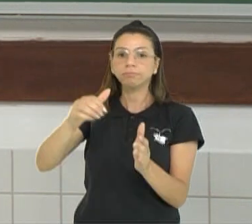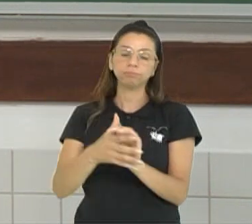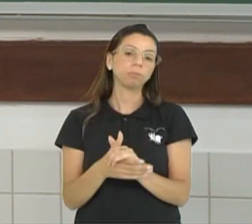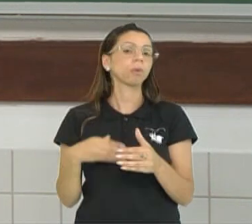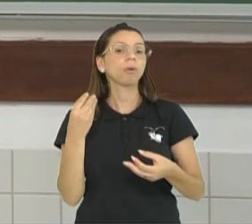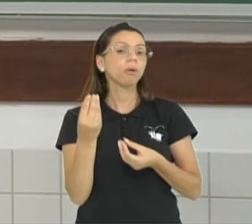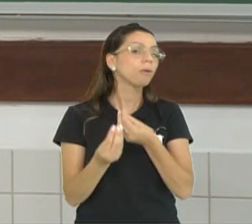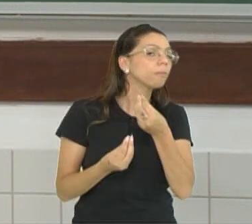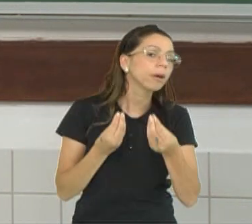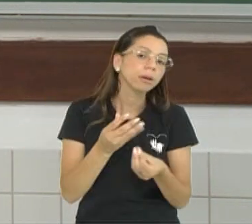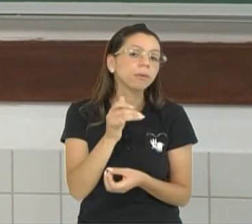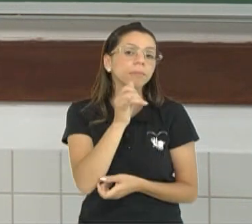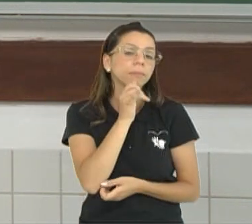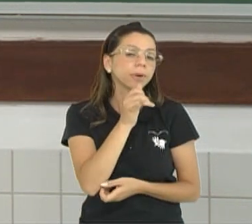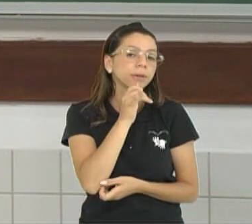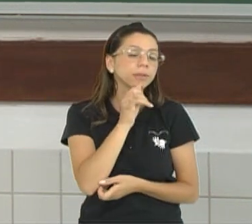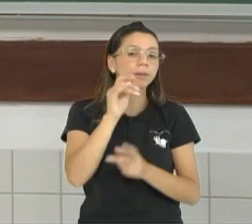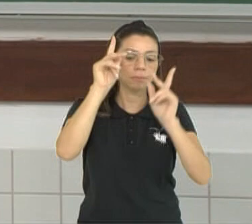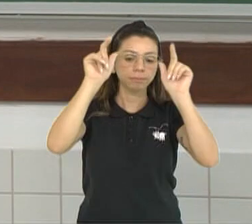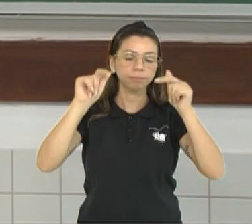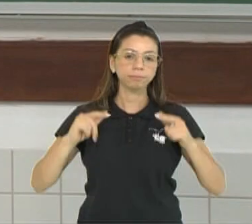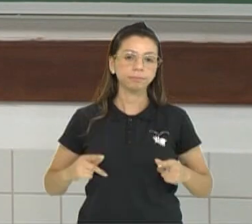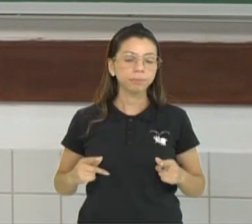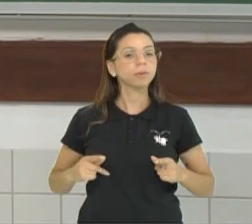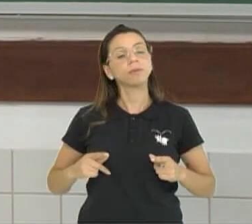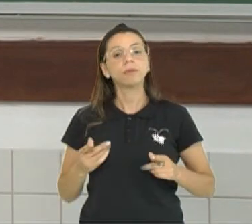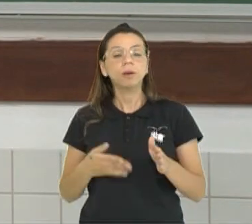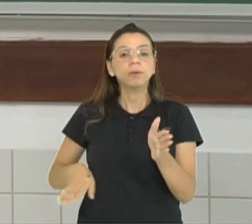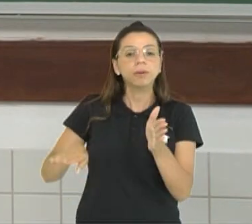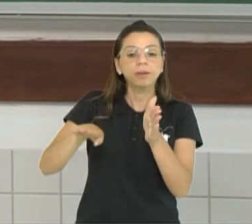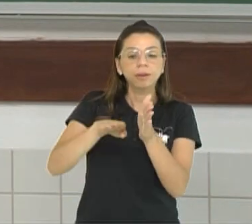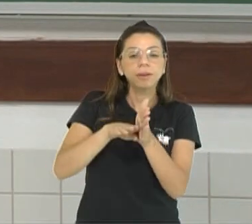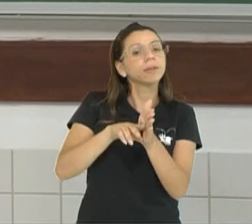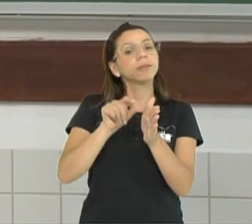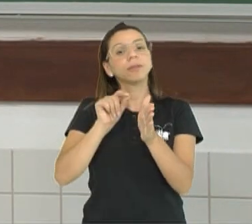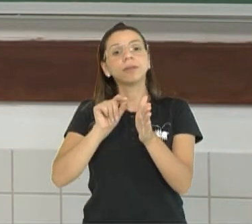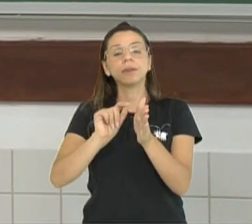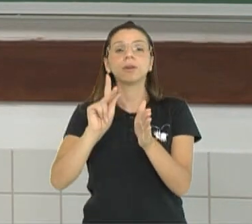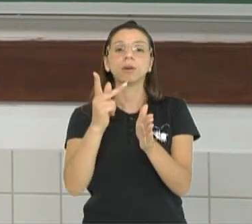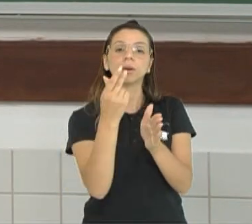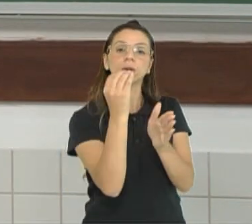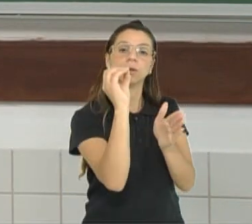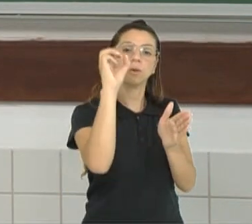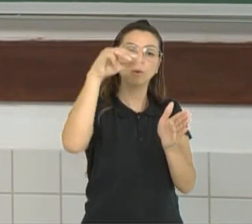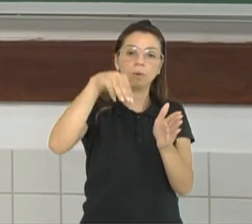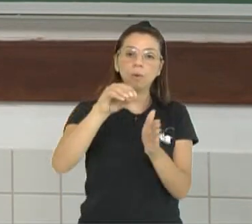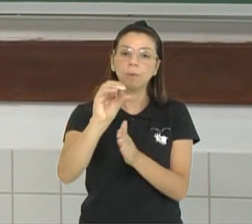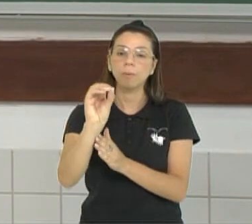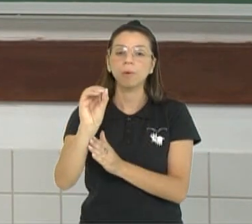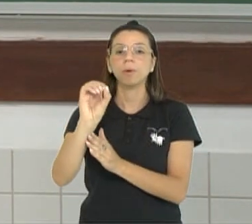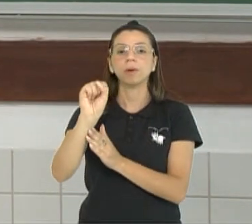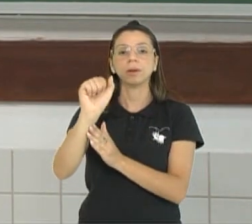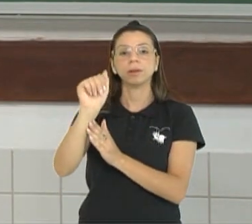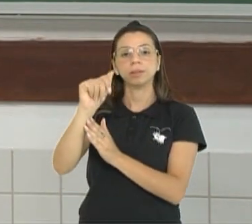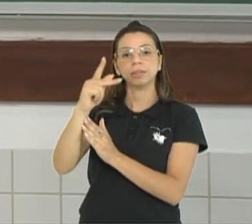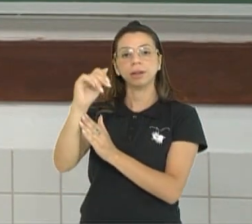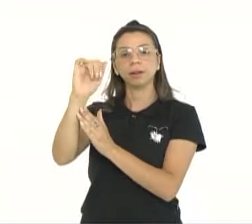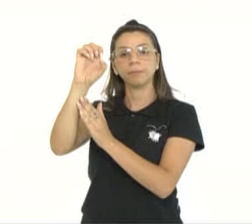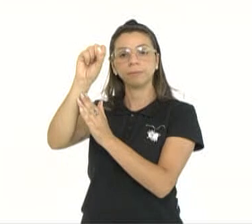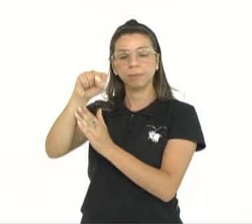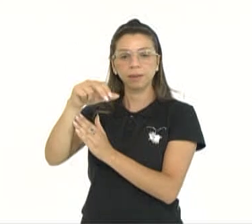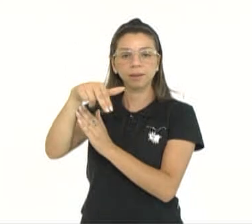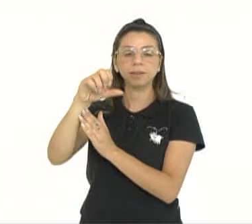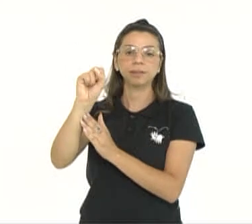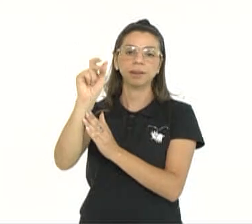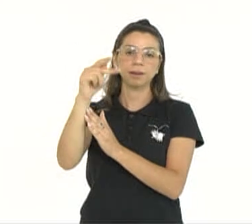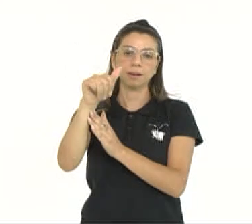como é que a nossa espécie vai chegar a ser o Homo sapiens sapiens. As